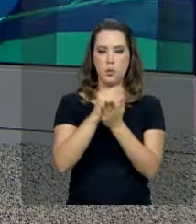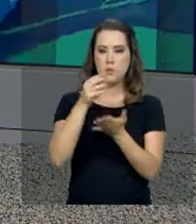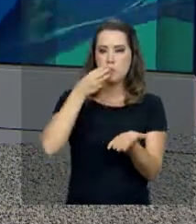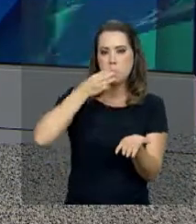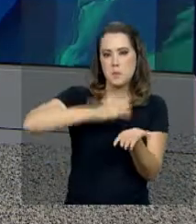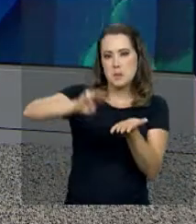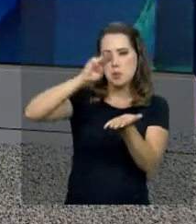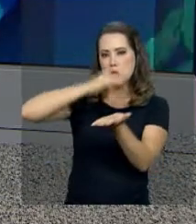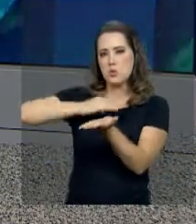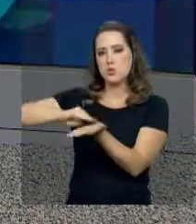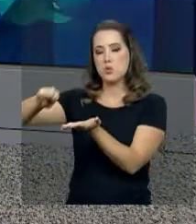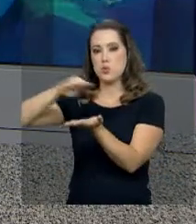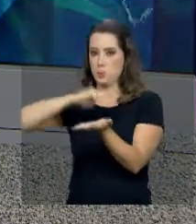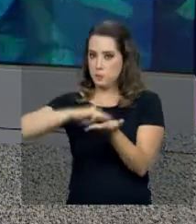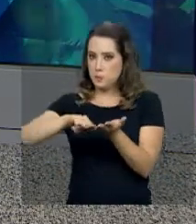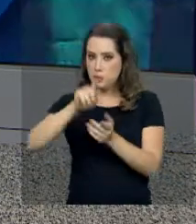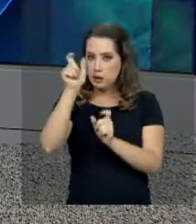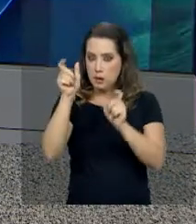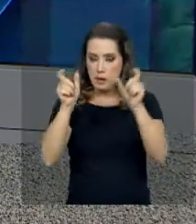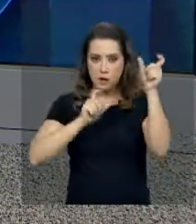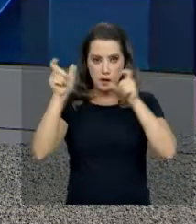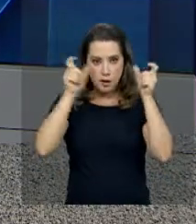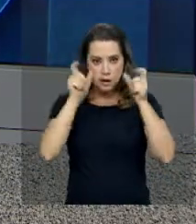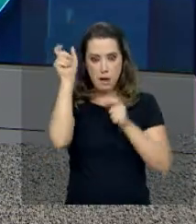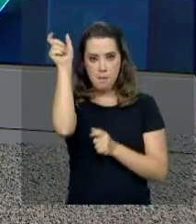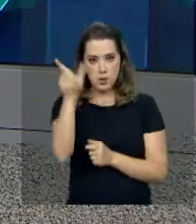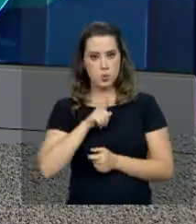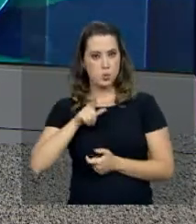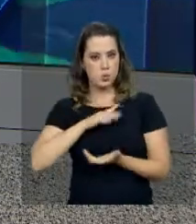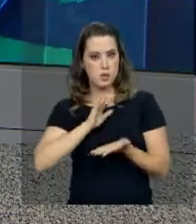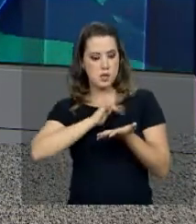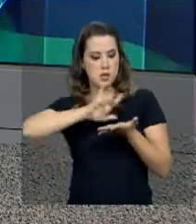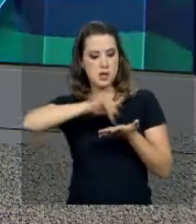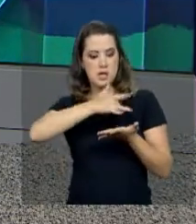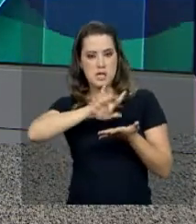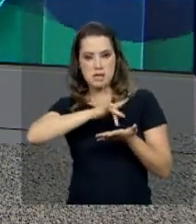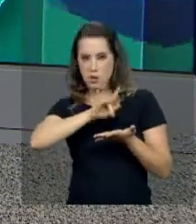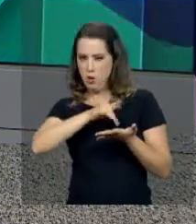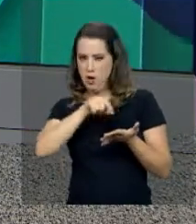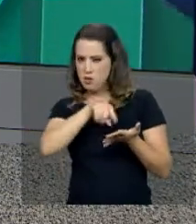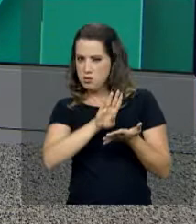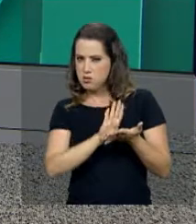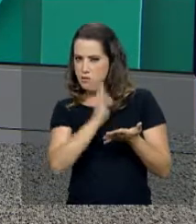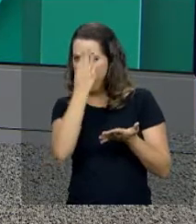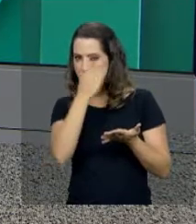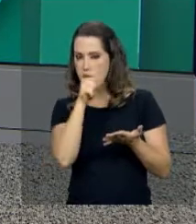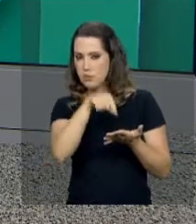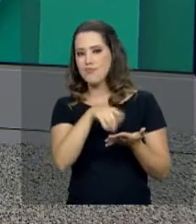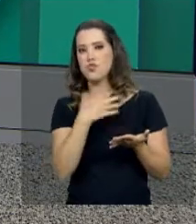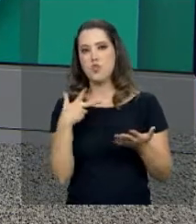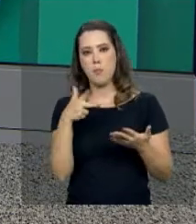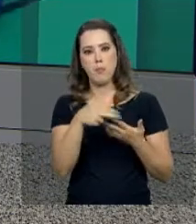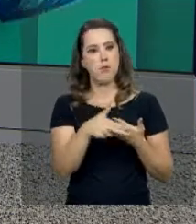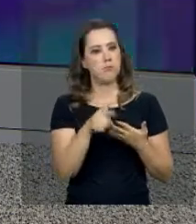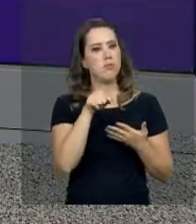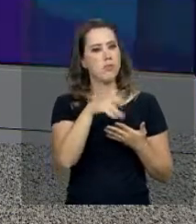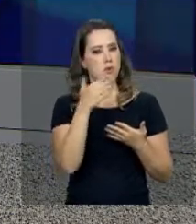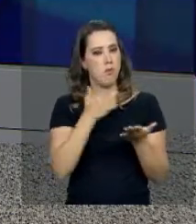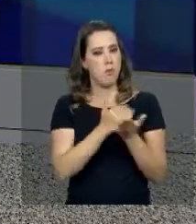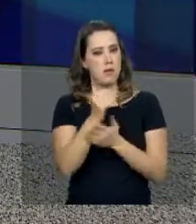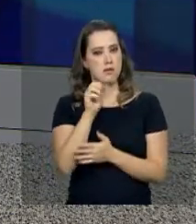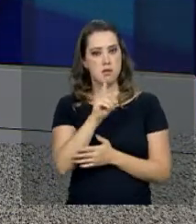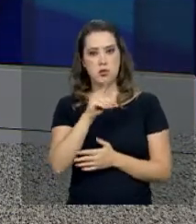enviar mensagens via SMS para informar usuários de celulares irregulares de que os aparelhos serão bloqueados a partir